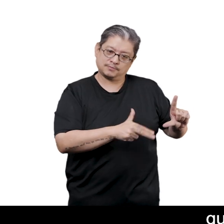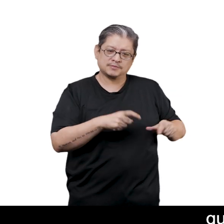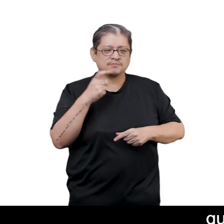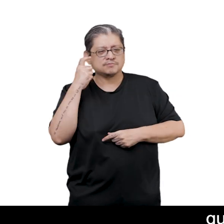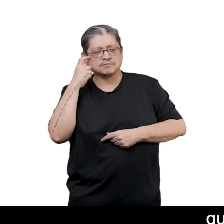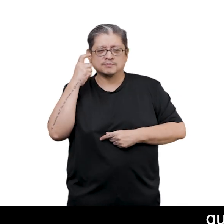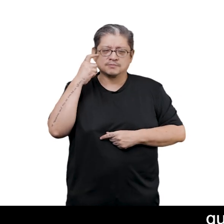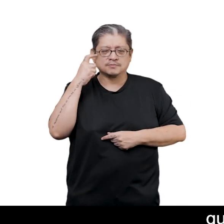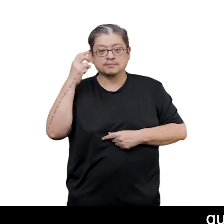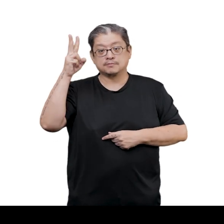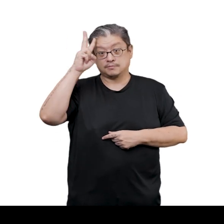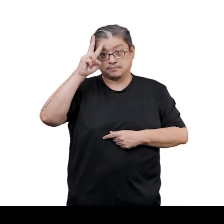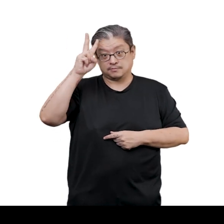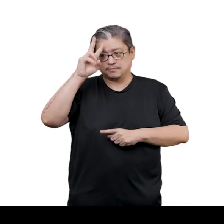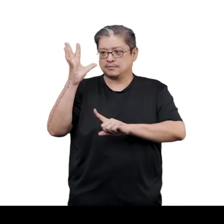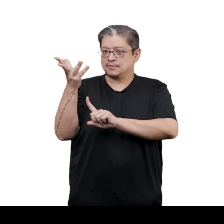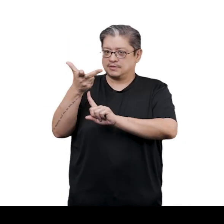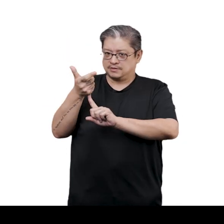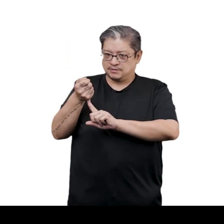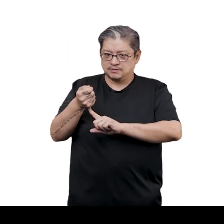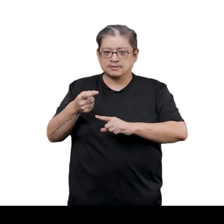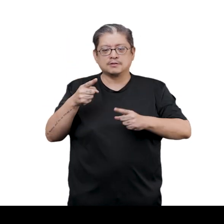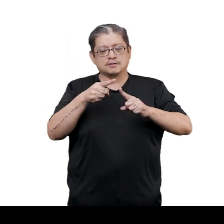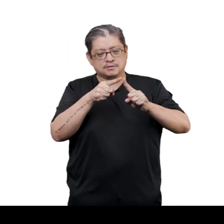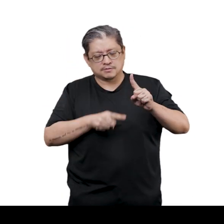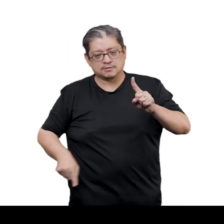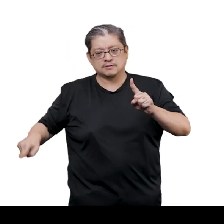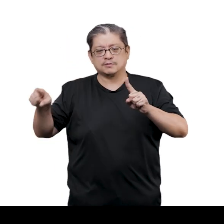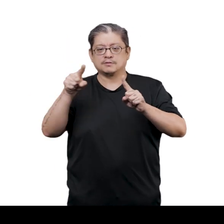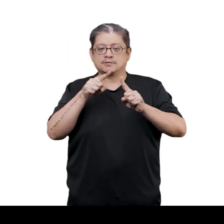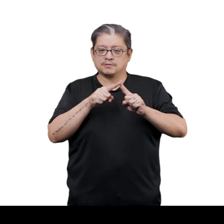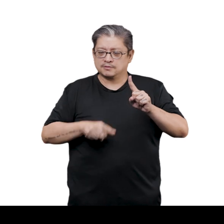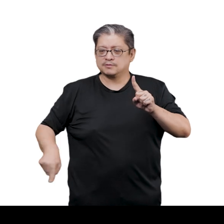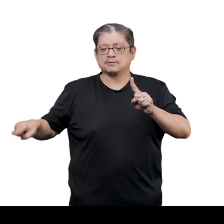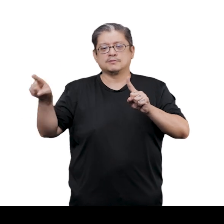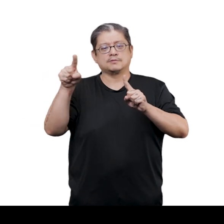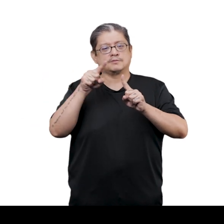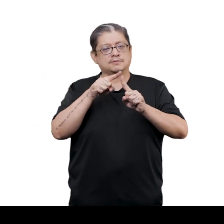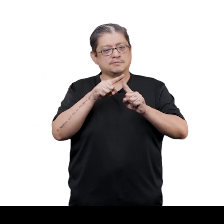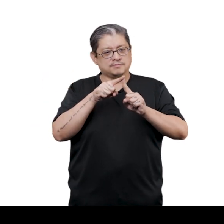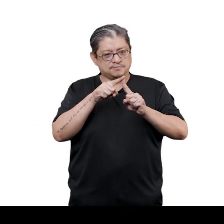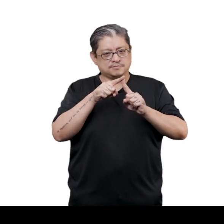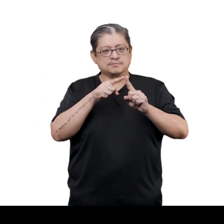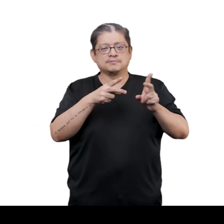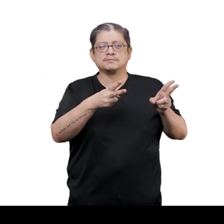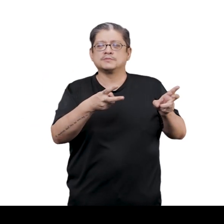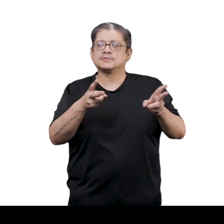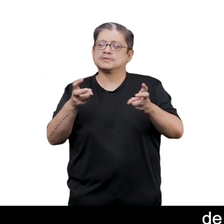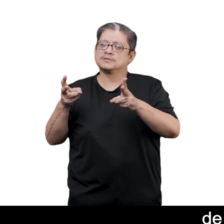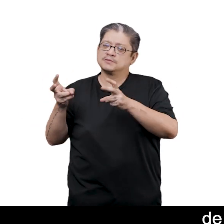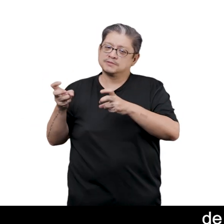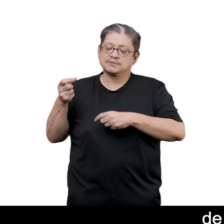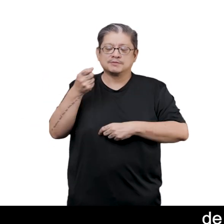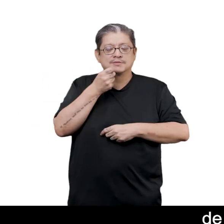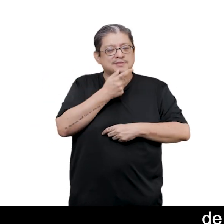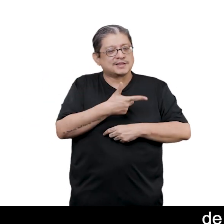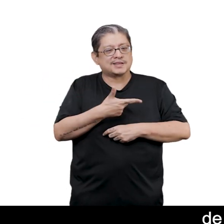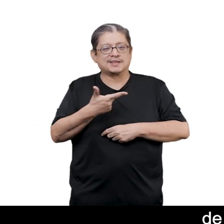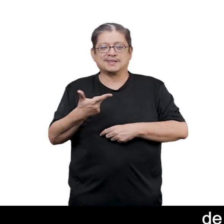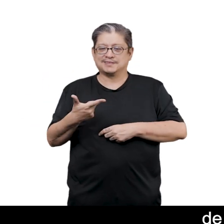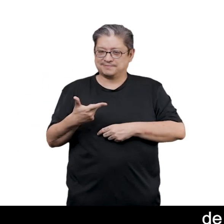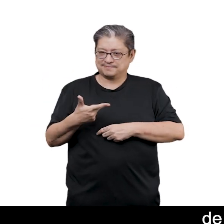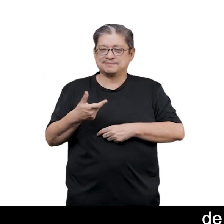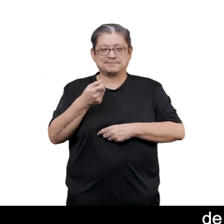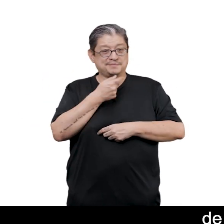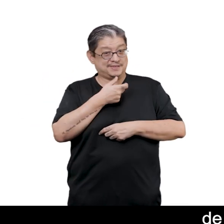também leva a pensar sobre a história da arte como algo cíclico, o que é interpretado simultaneamente de maneira bem-humorada